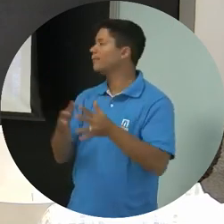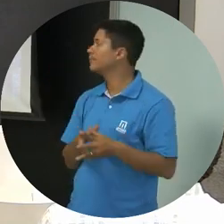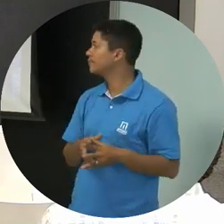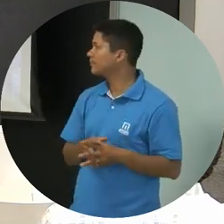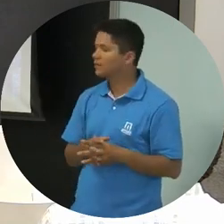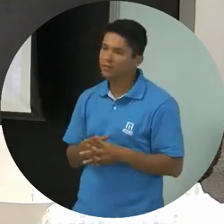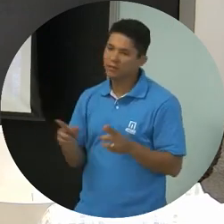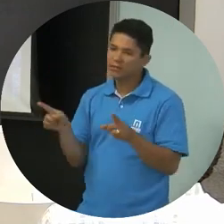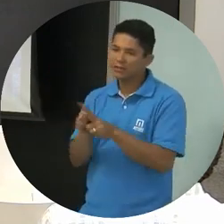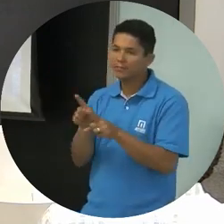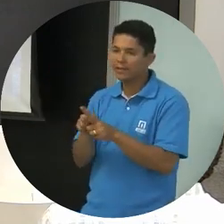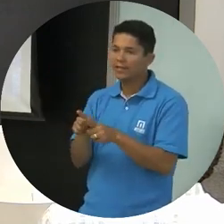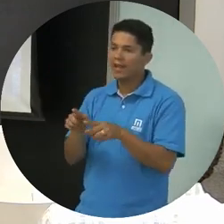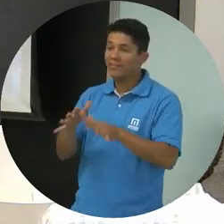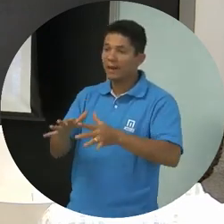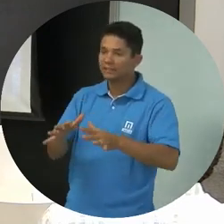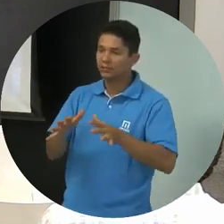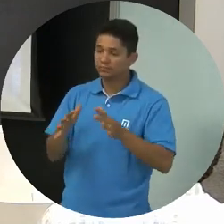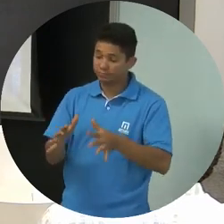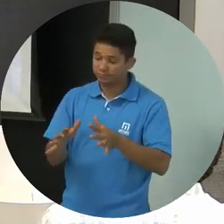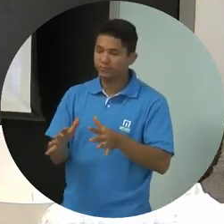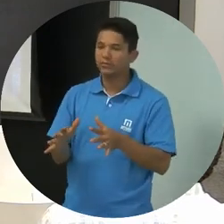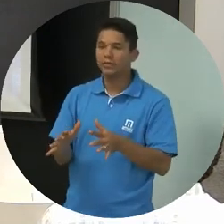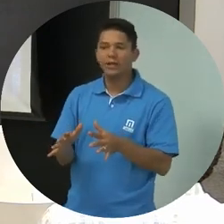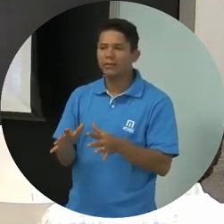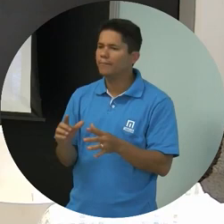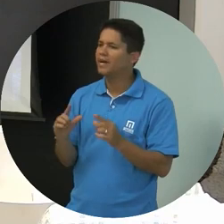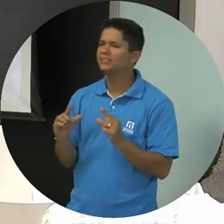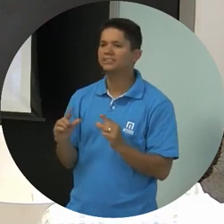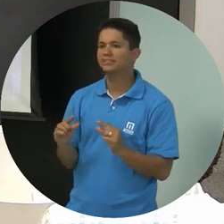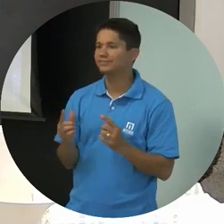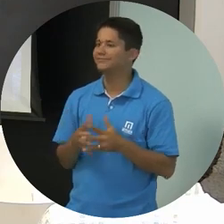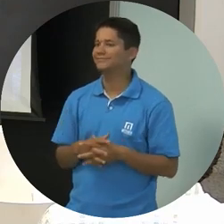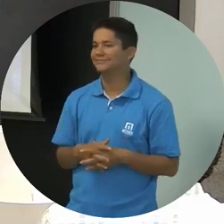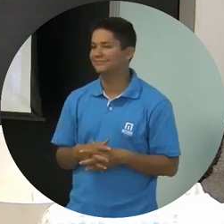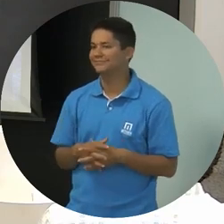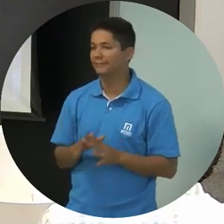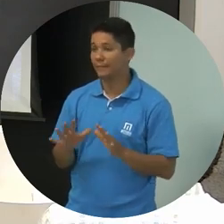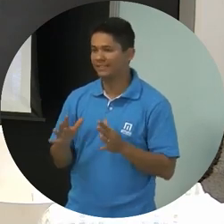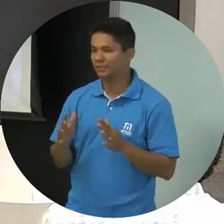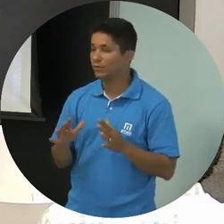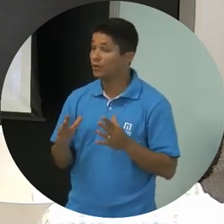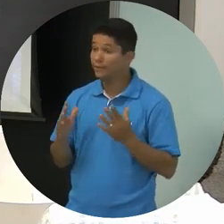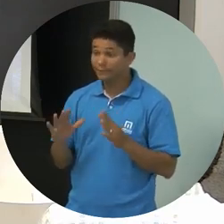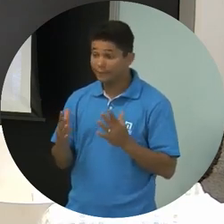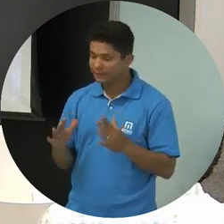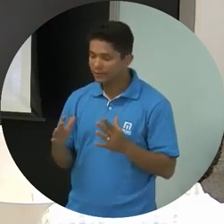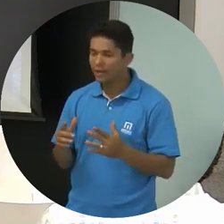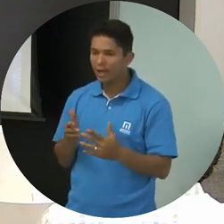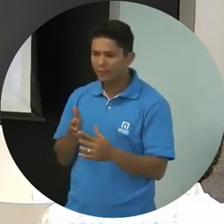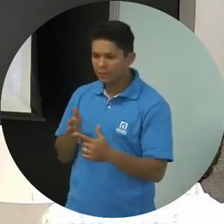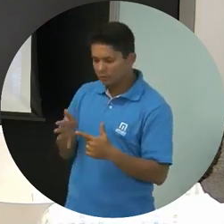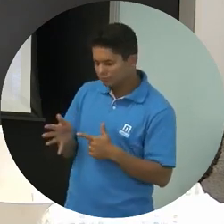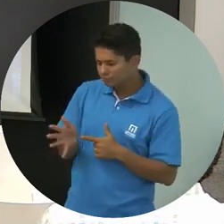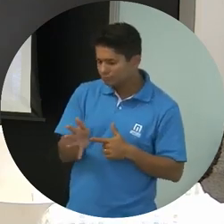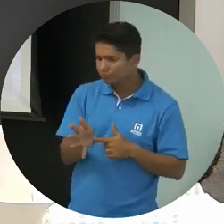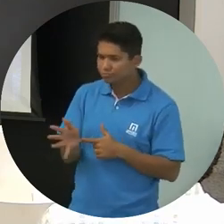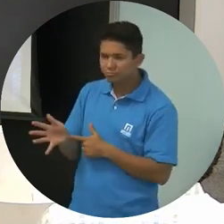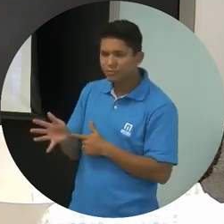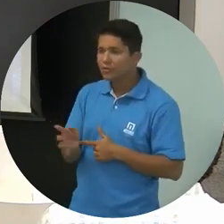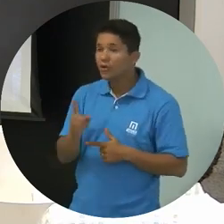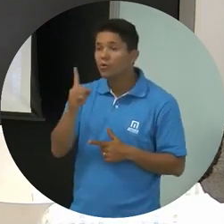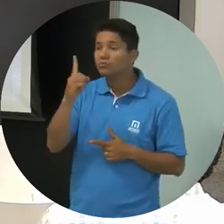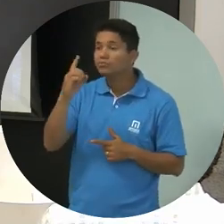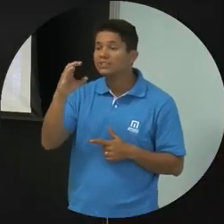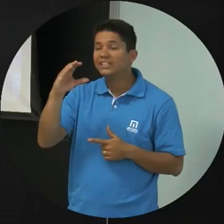emissão de vibrações, como a gente falou no começo, é muito baixa, tá? O ponto de aplicação, como a gente falou, essa vibração, ela vai alcançar 1